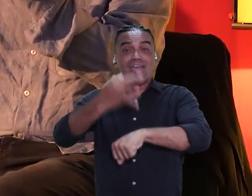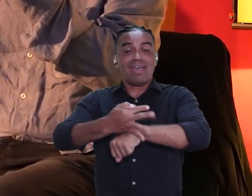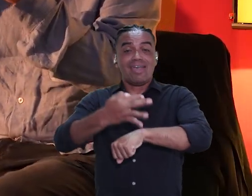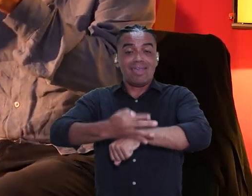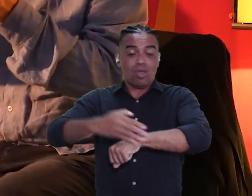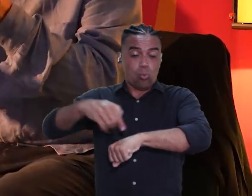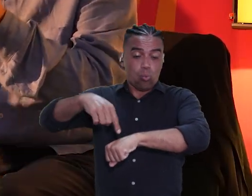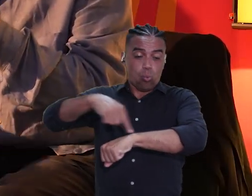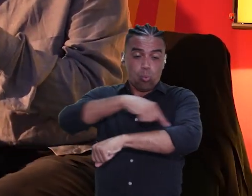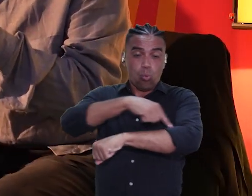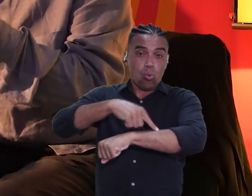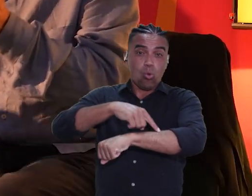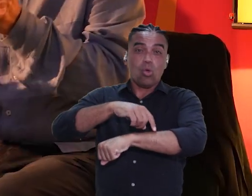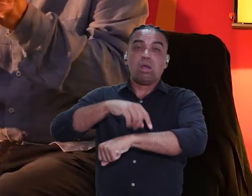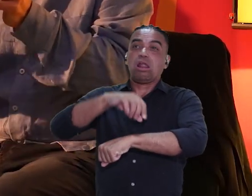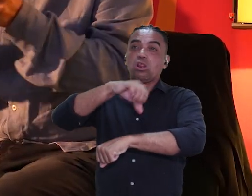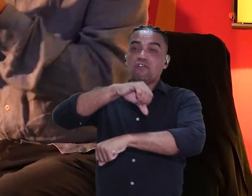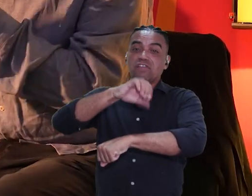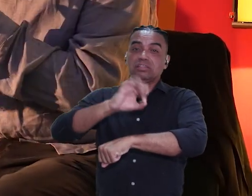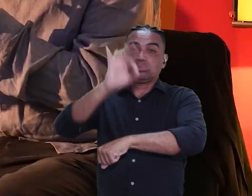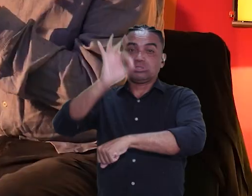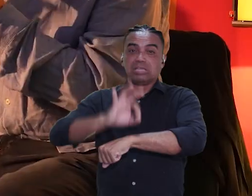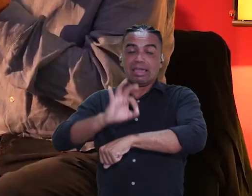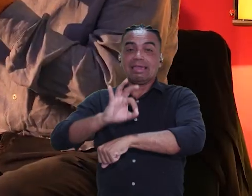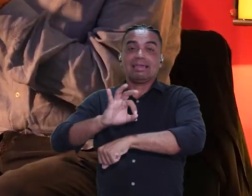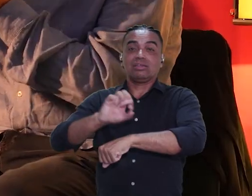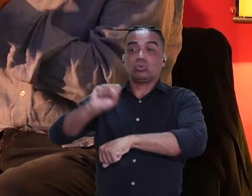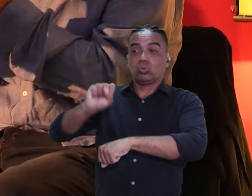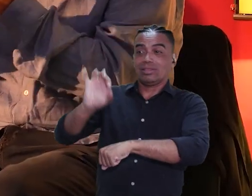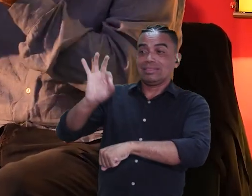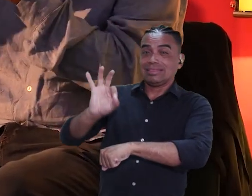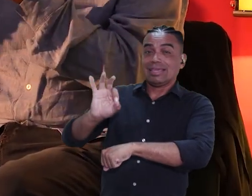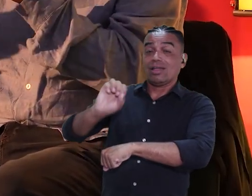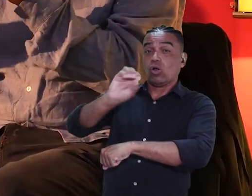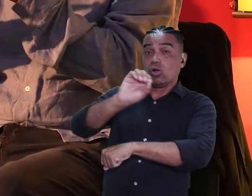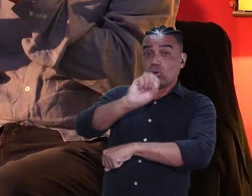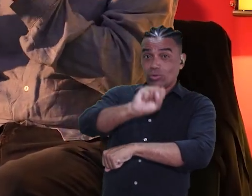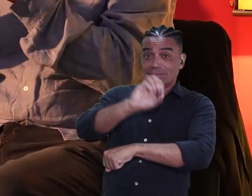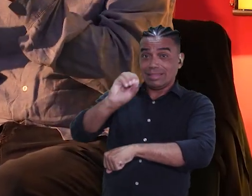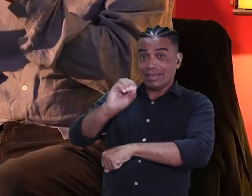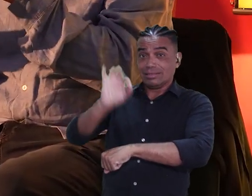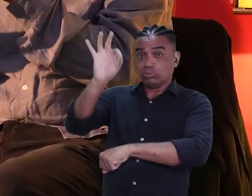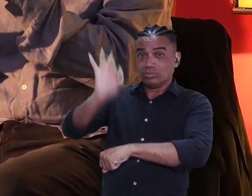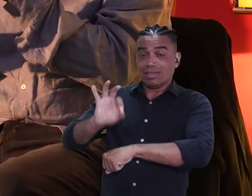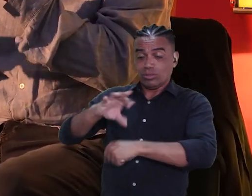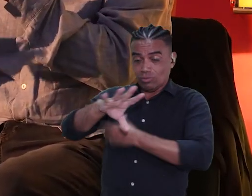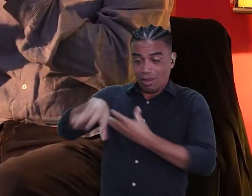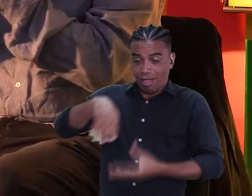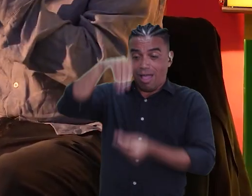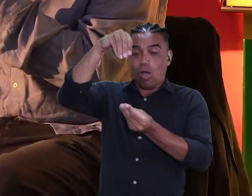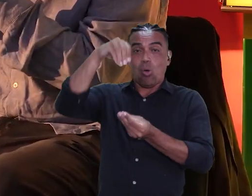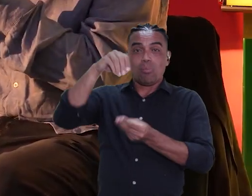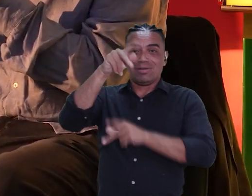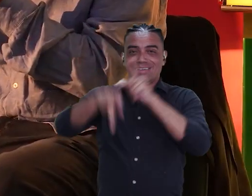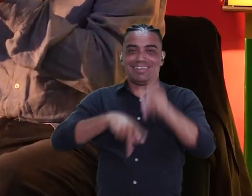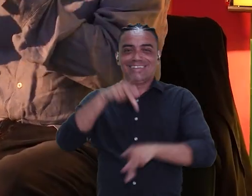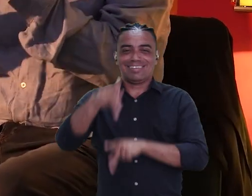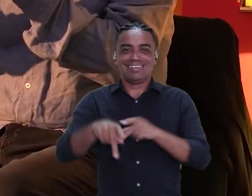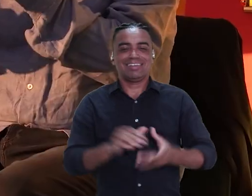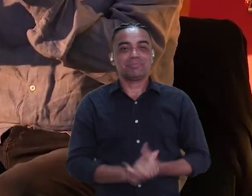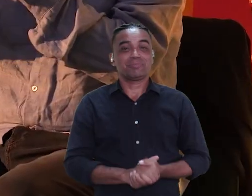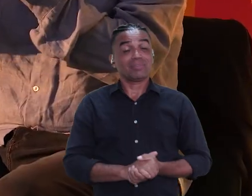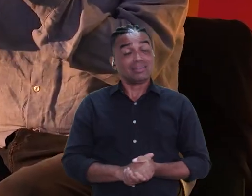calçadas, 80% de ferro nas almas, como diz a Confidência do Itabirano, né? E onde ele